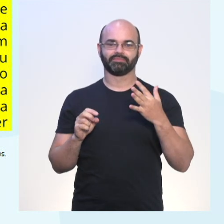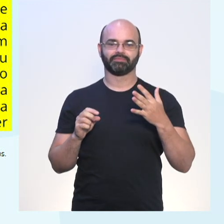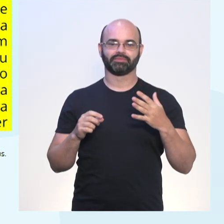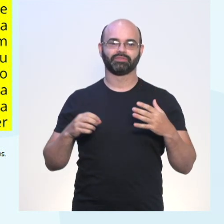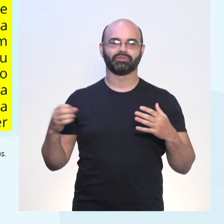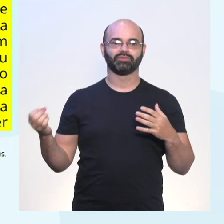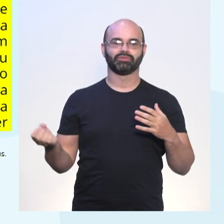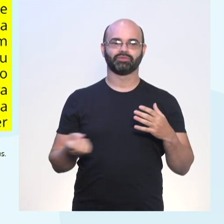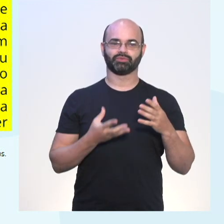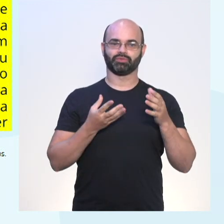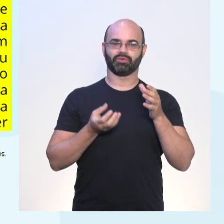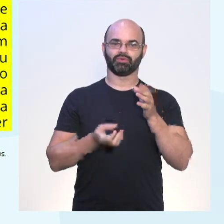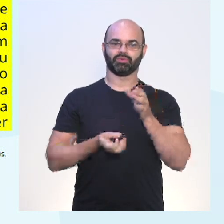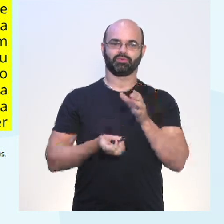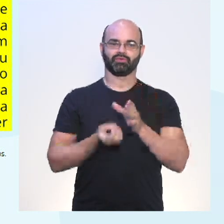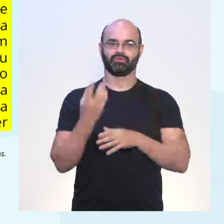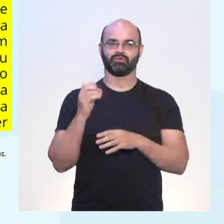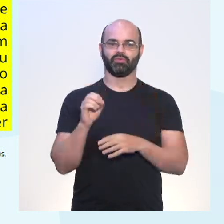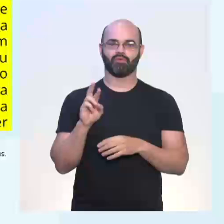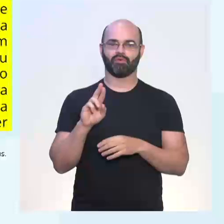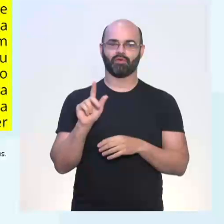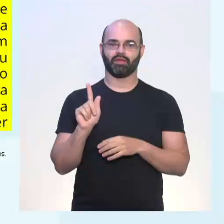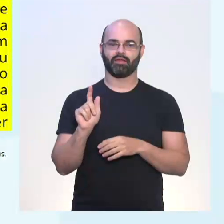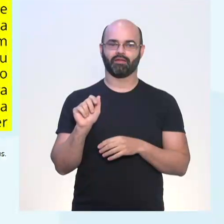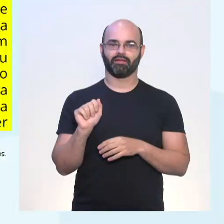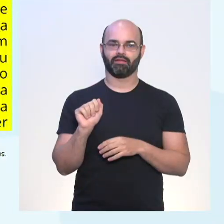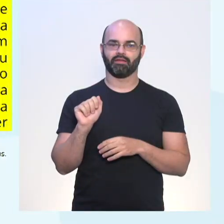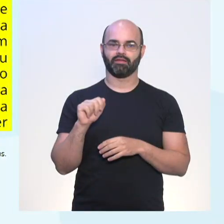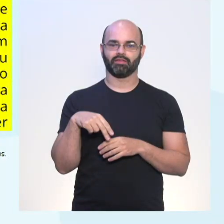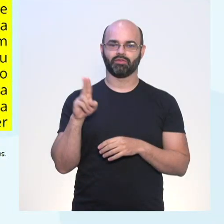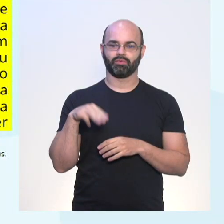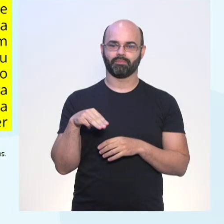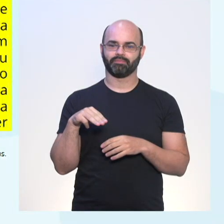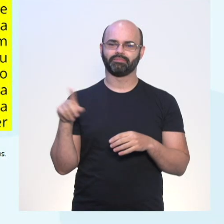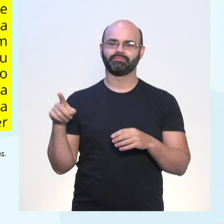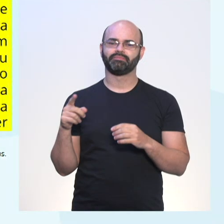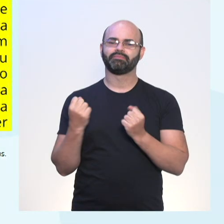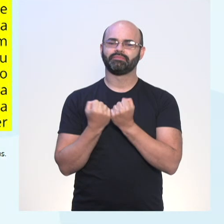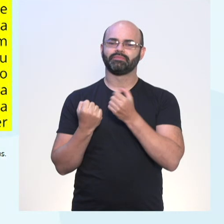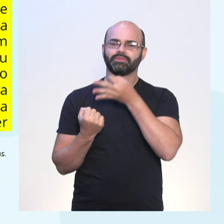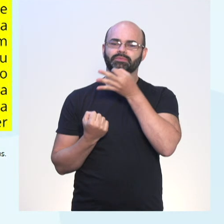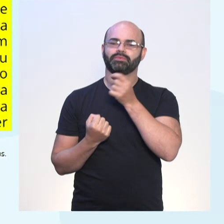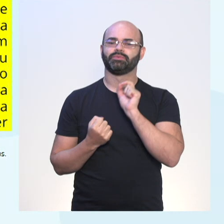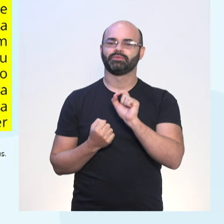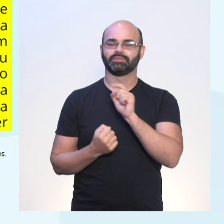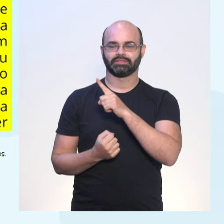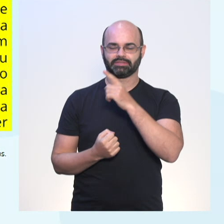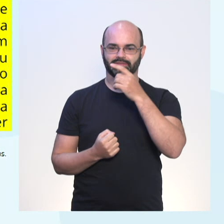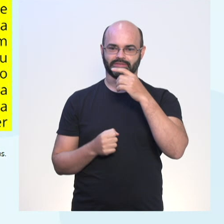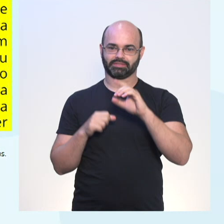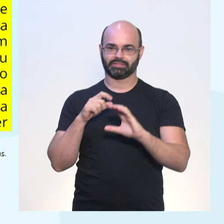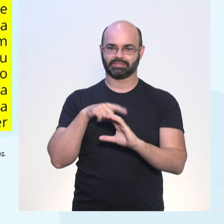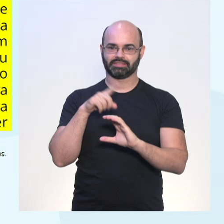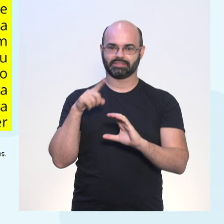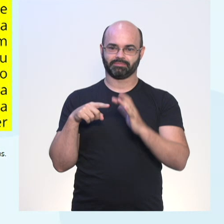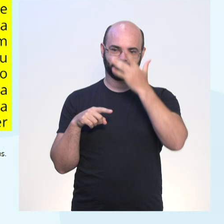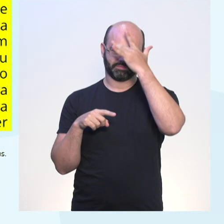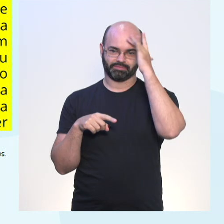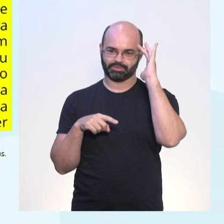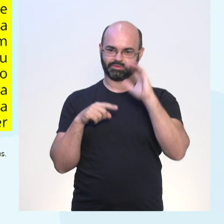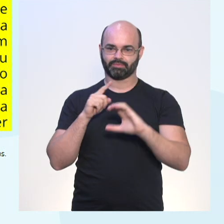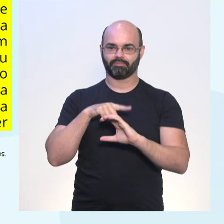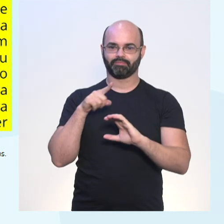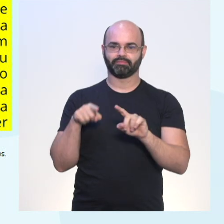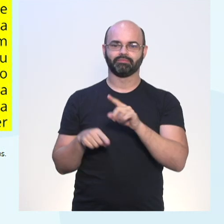Organum, né? E o que ele defende, né, o Francis Bacon, este cientista na modernidade?